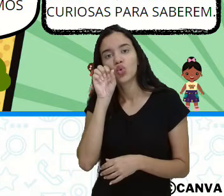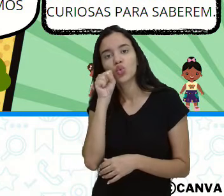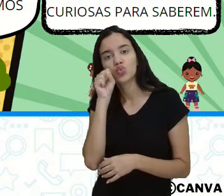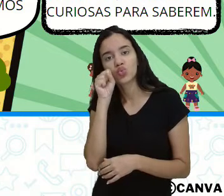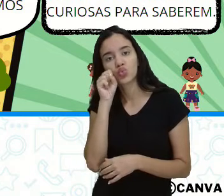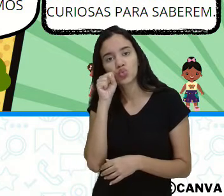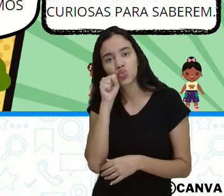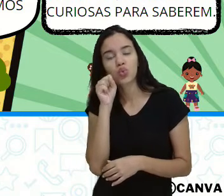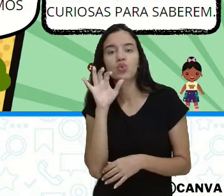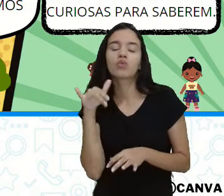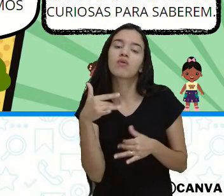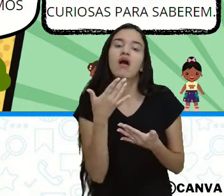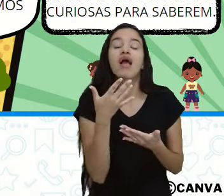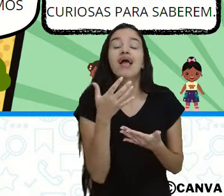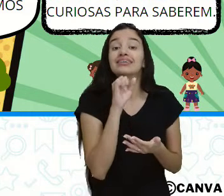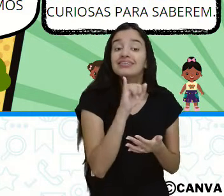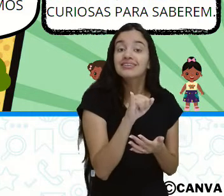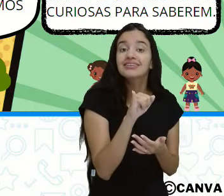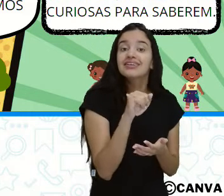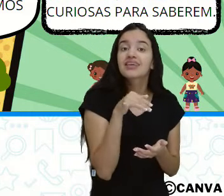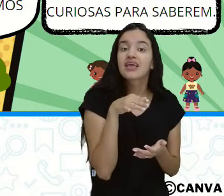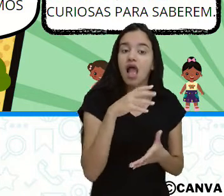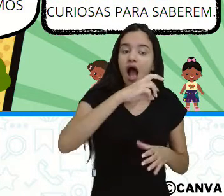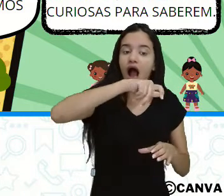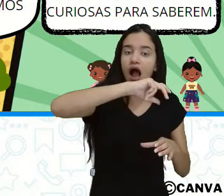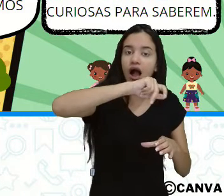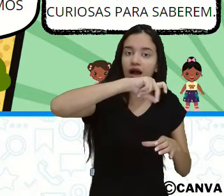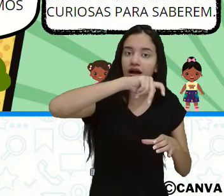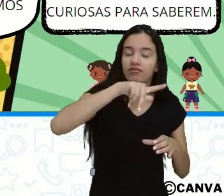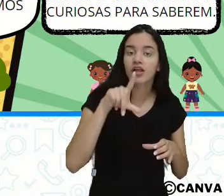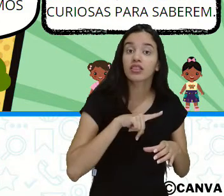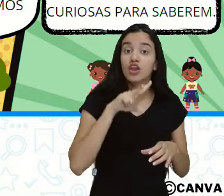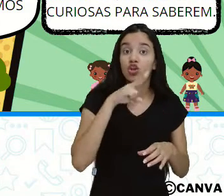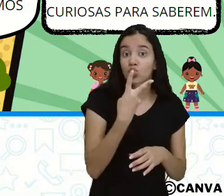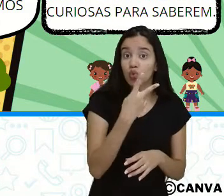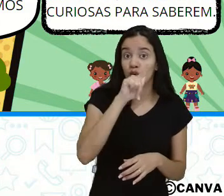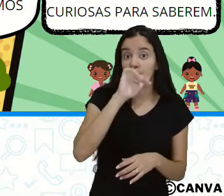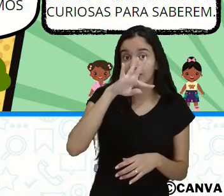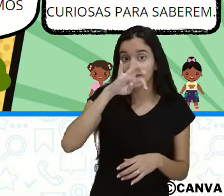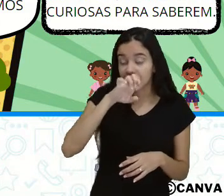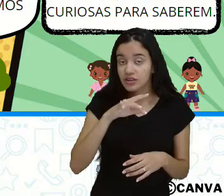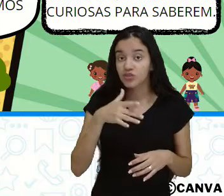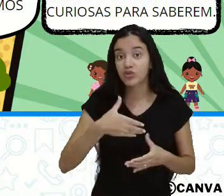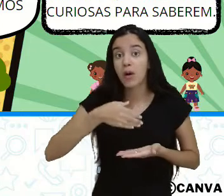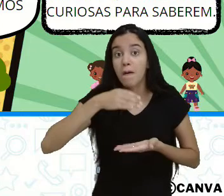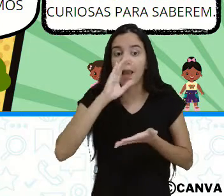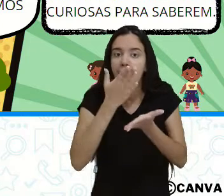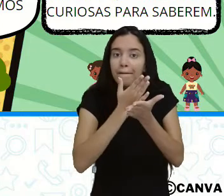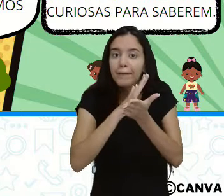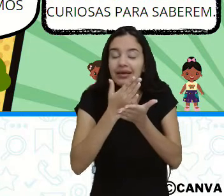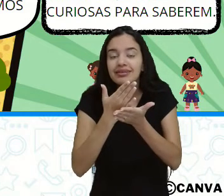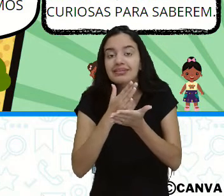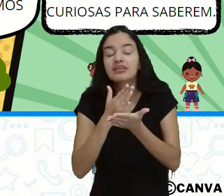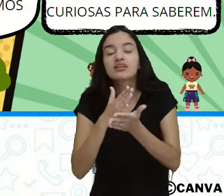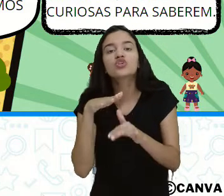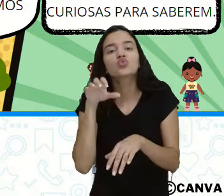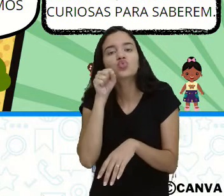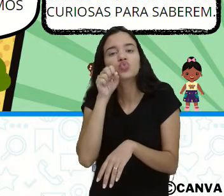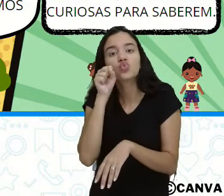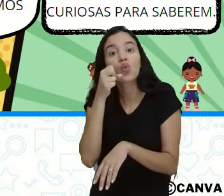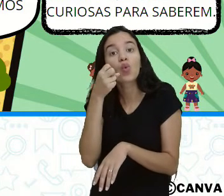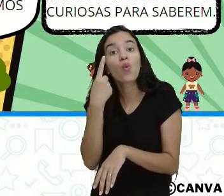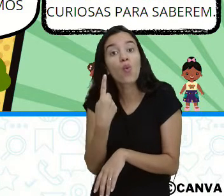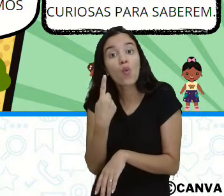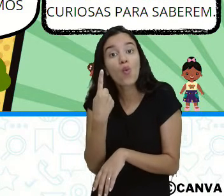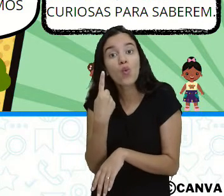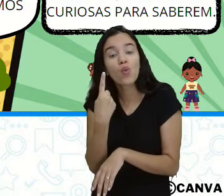garrafa tem 2 litros e você tomou a metade, isso quer dizer que sobrou 1